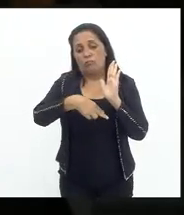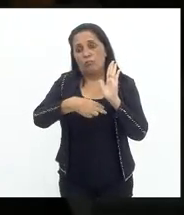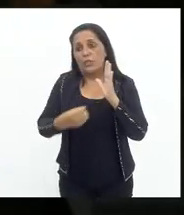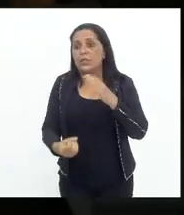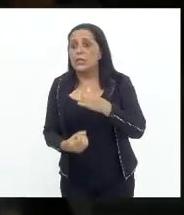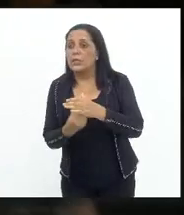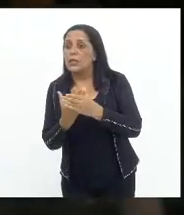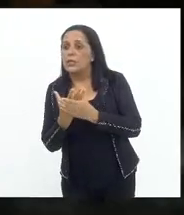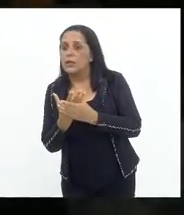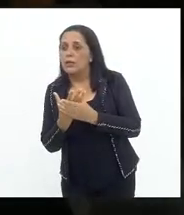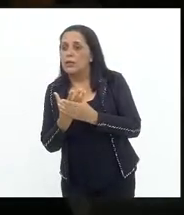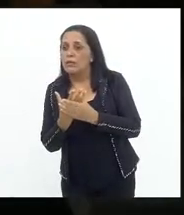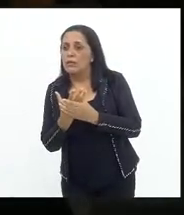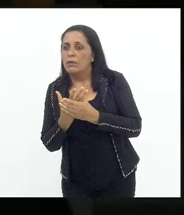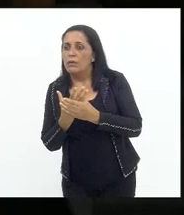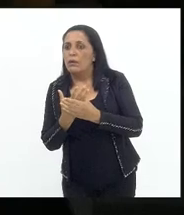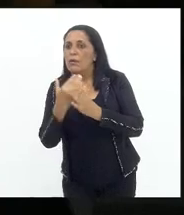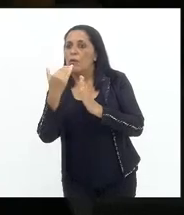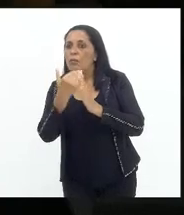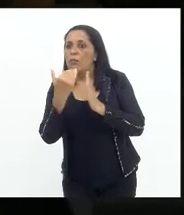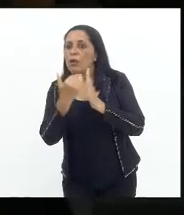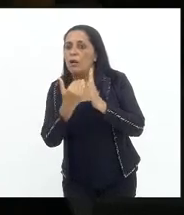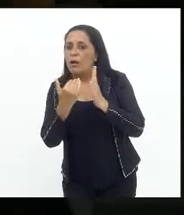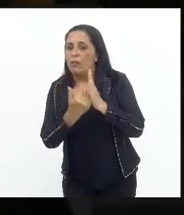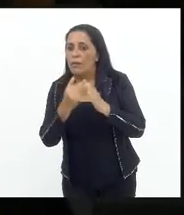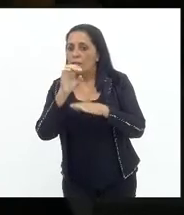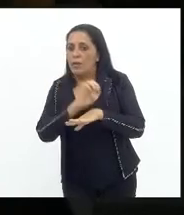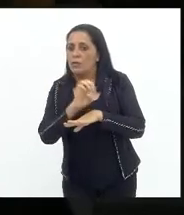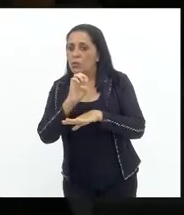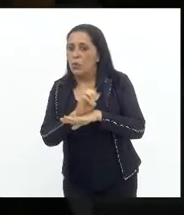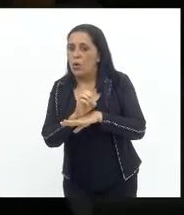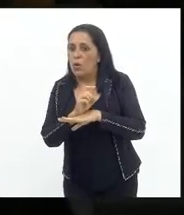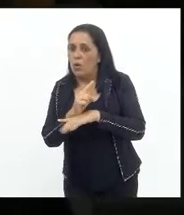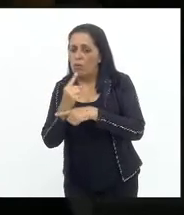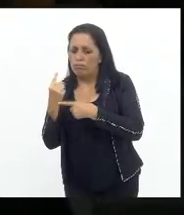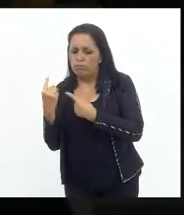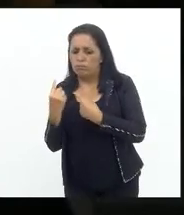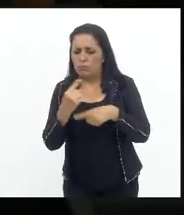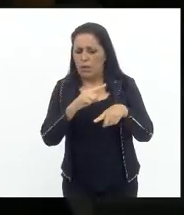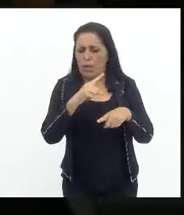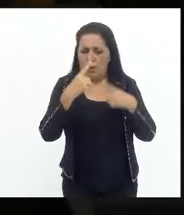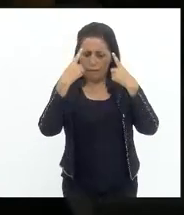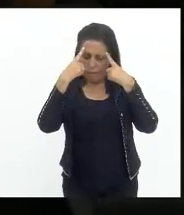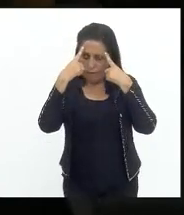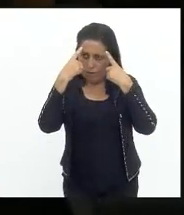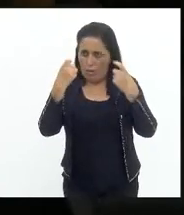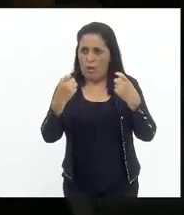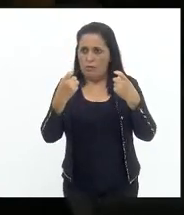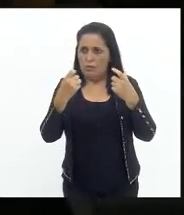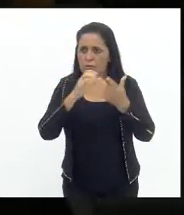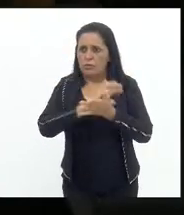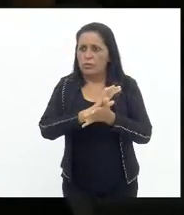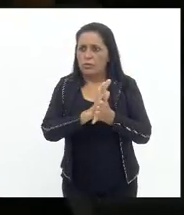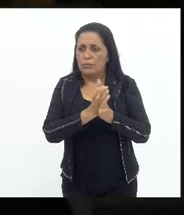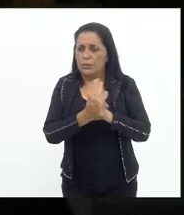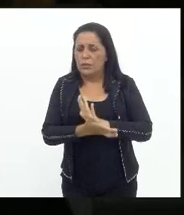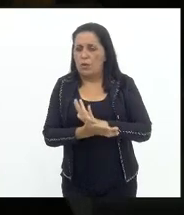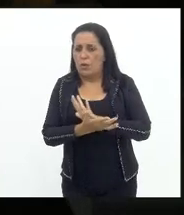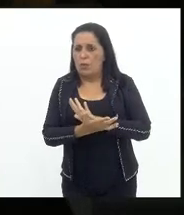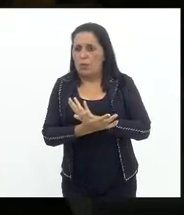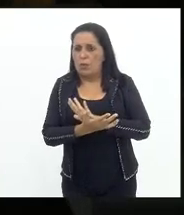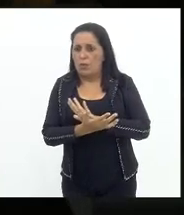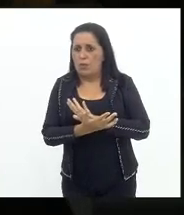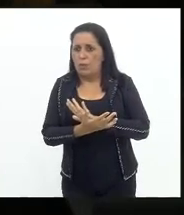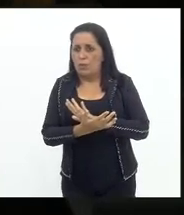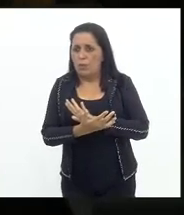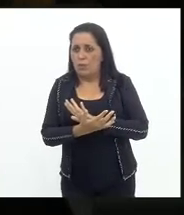cria o Programa Estadual de Combate à Violência e à Discriminação